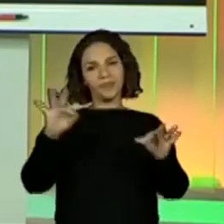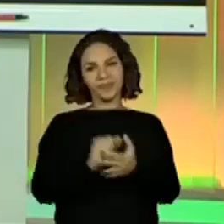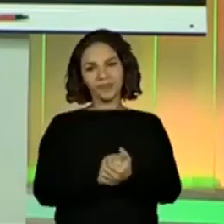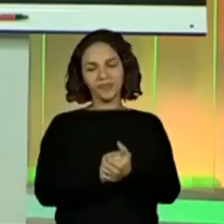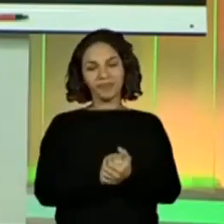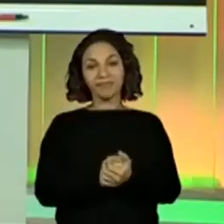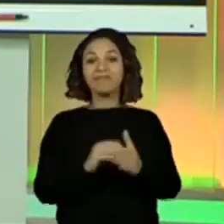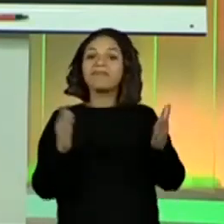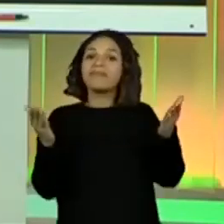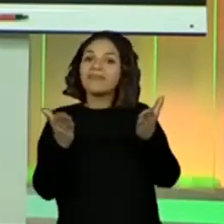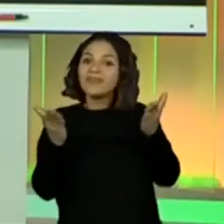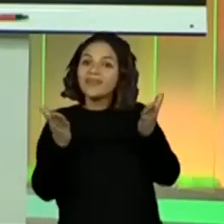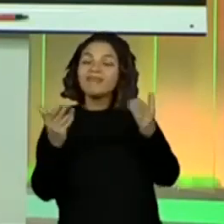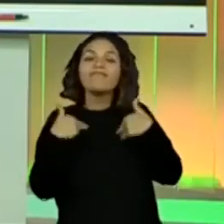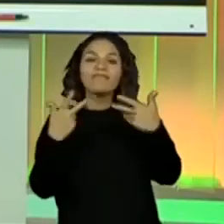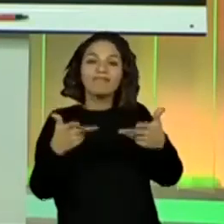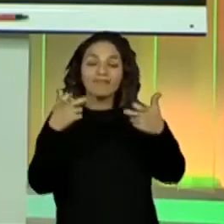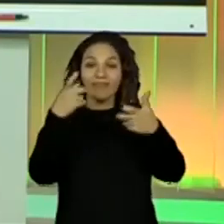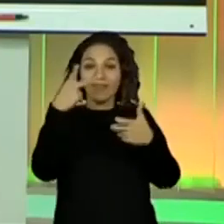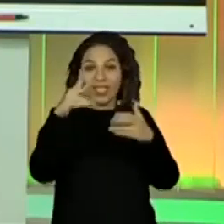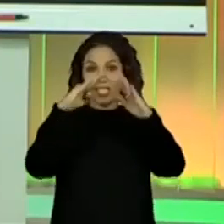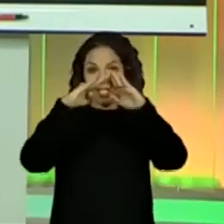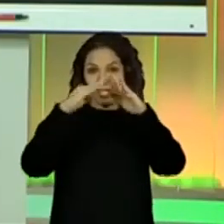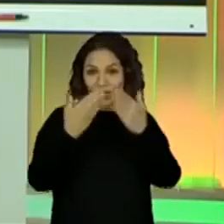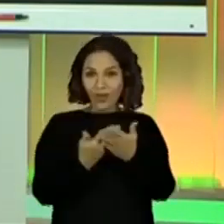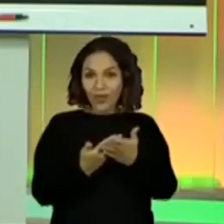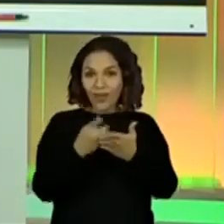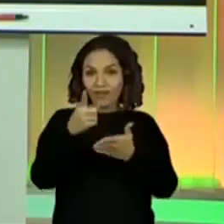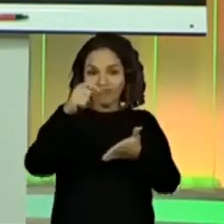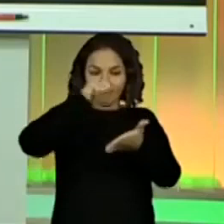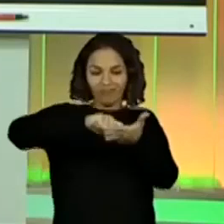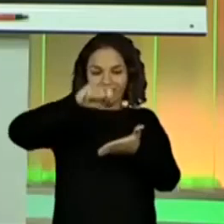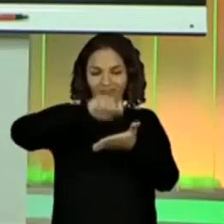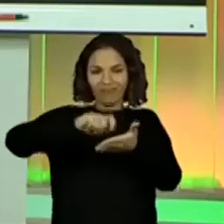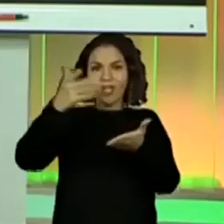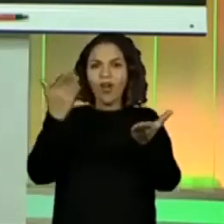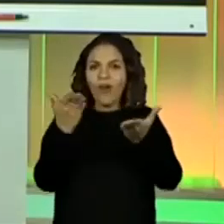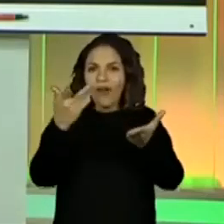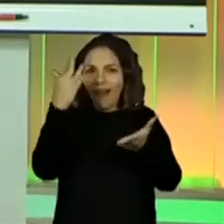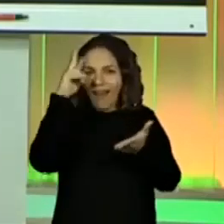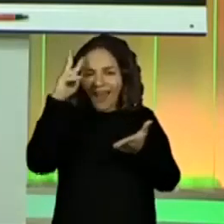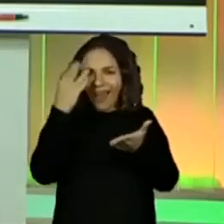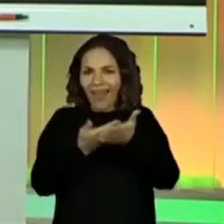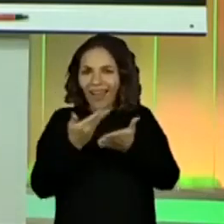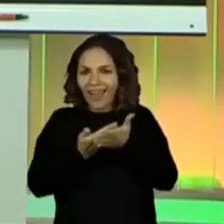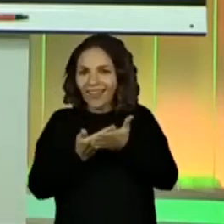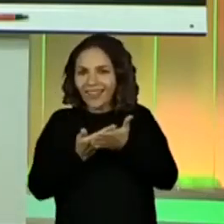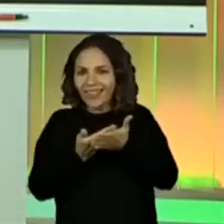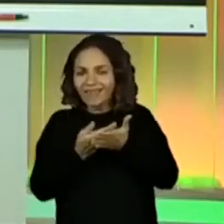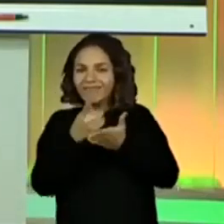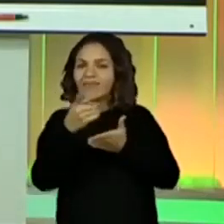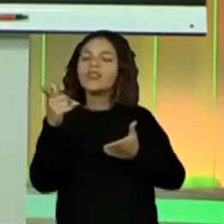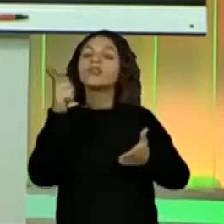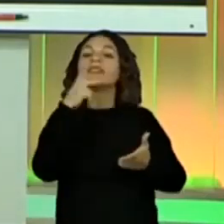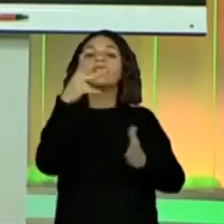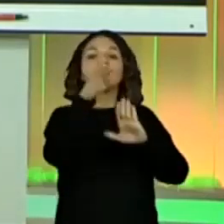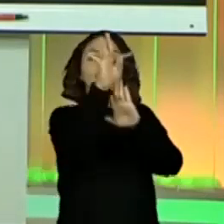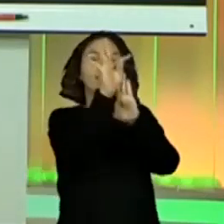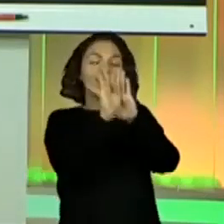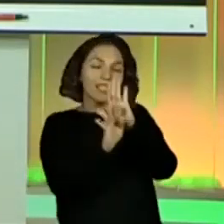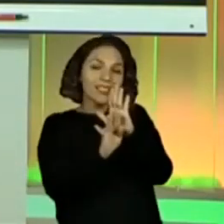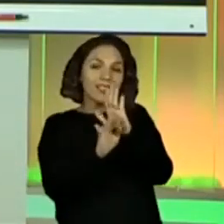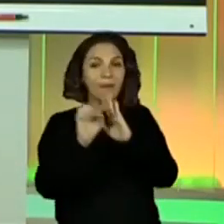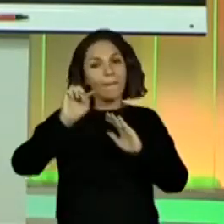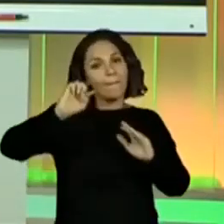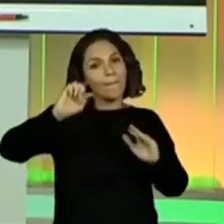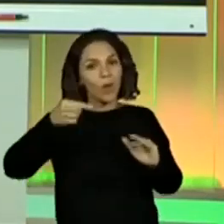lá na escola, quando você for escrever, se você vai lembrar dessa aula aqui. se você consegue pontuar o seu texto de acordo